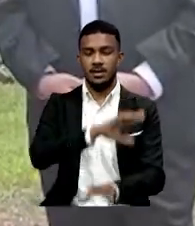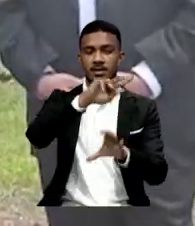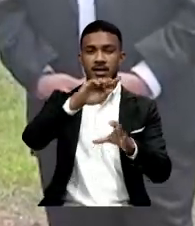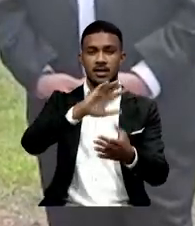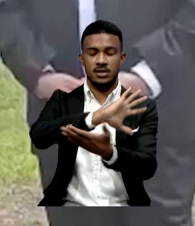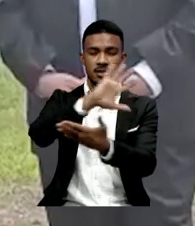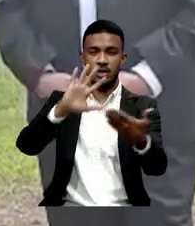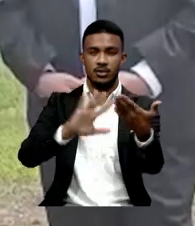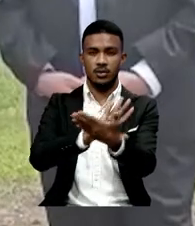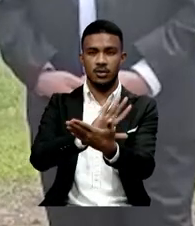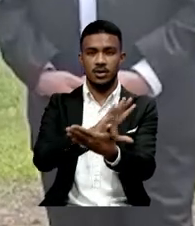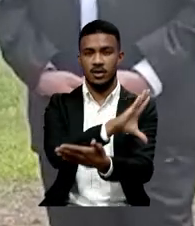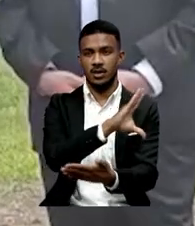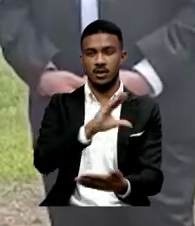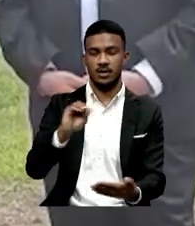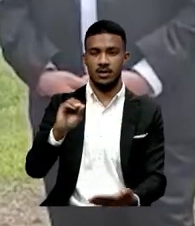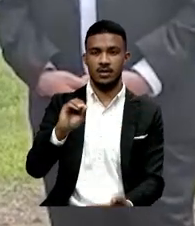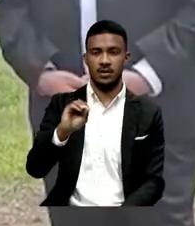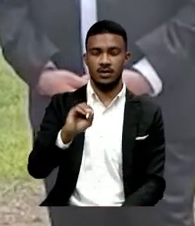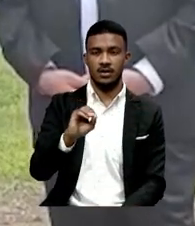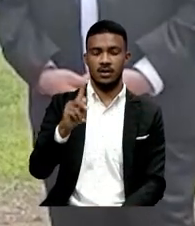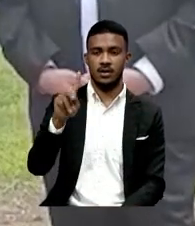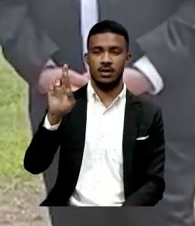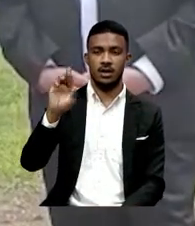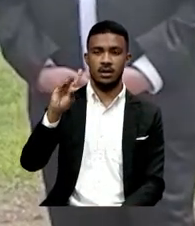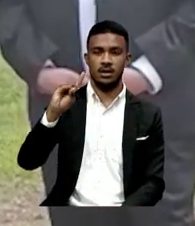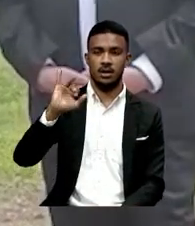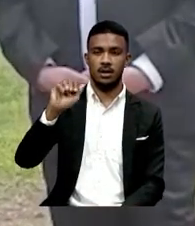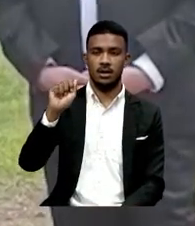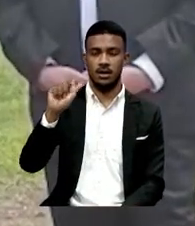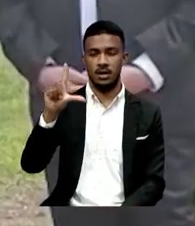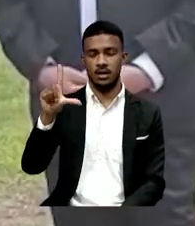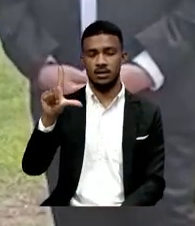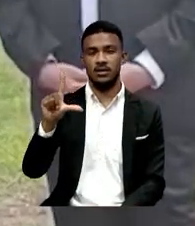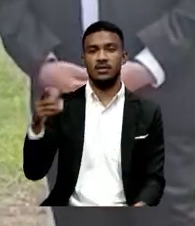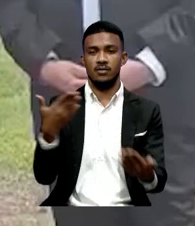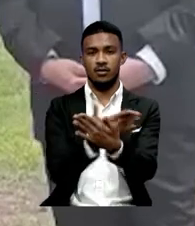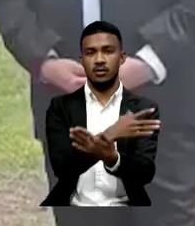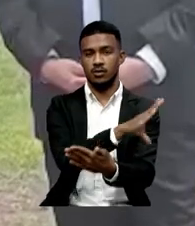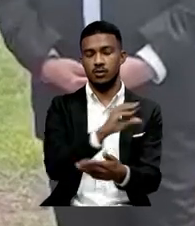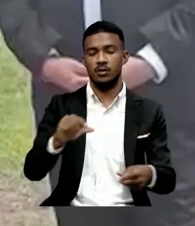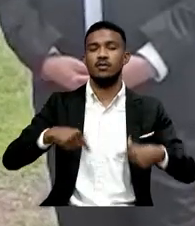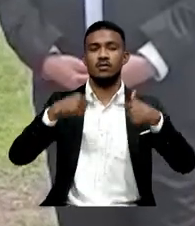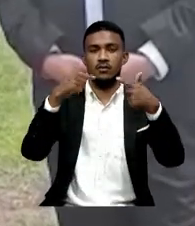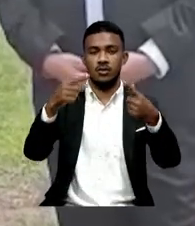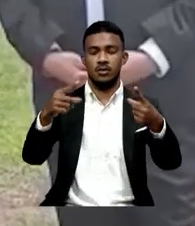solene, ordenação cardeais foram no mós toqueiras